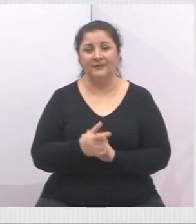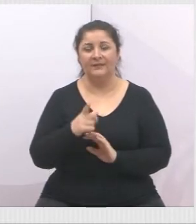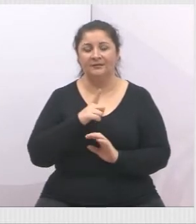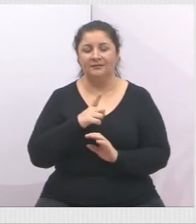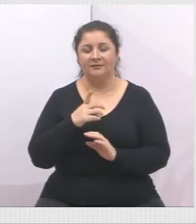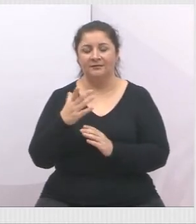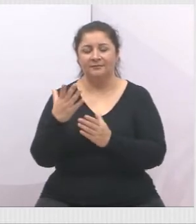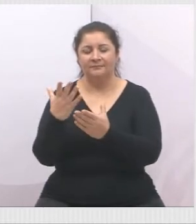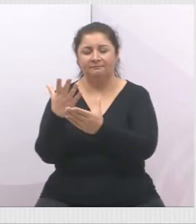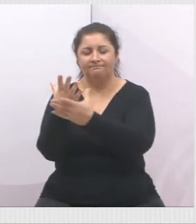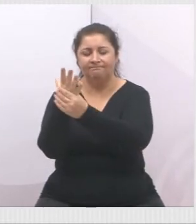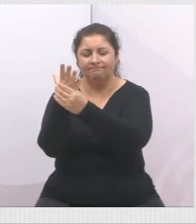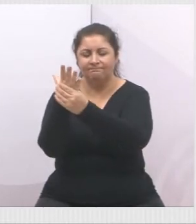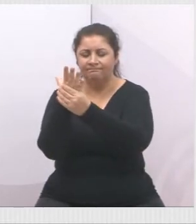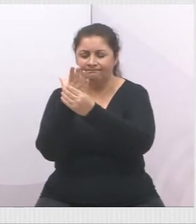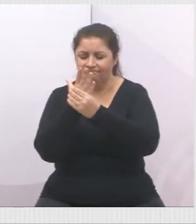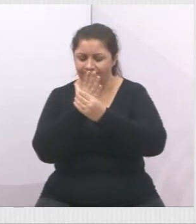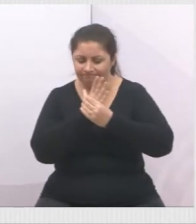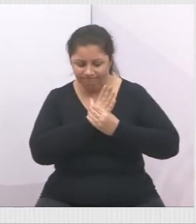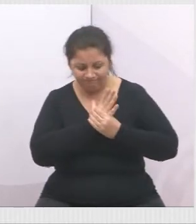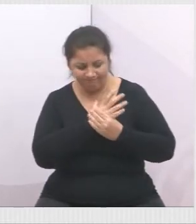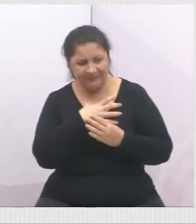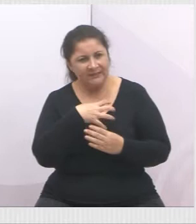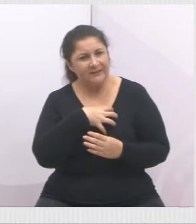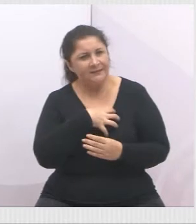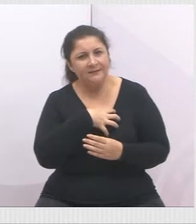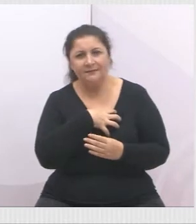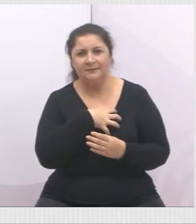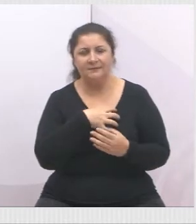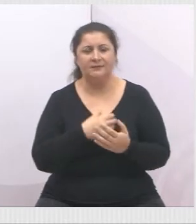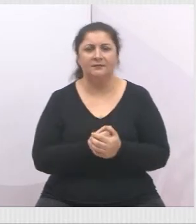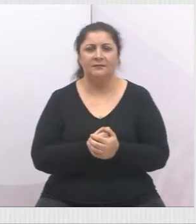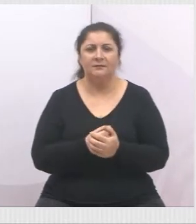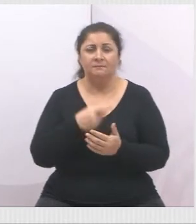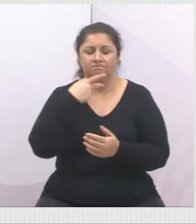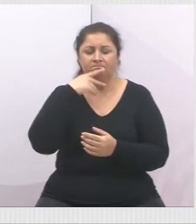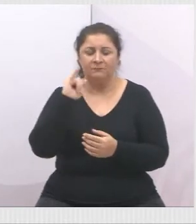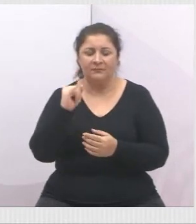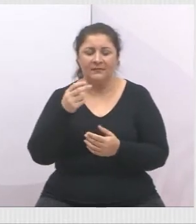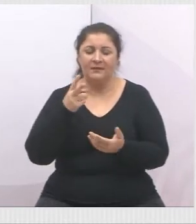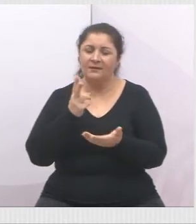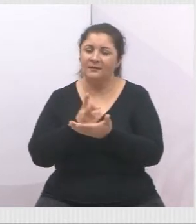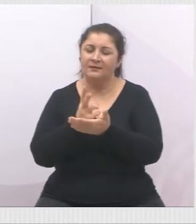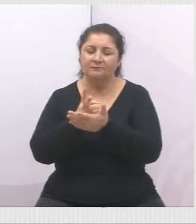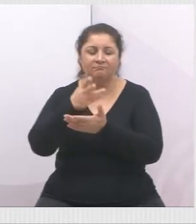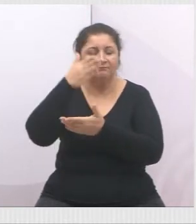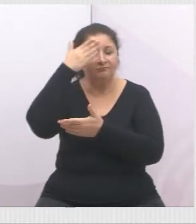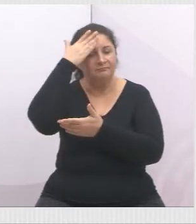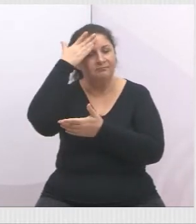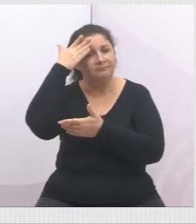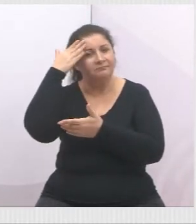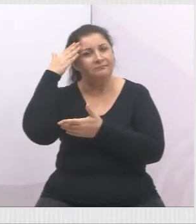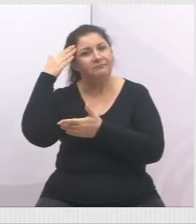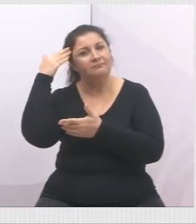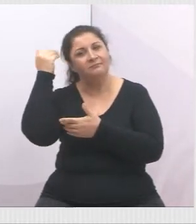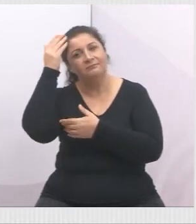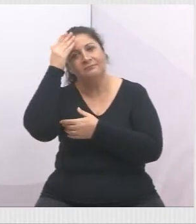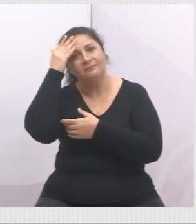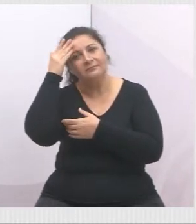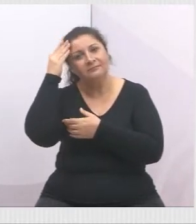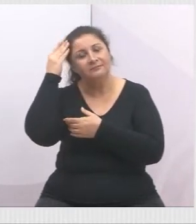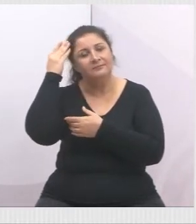dele muito presentes. Ele costumava acariciar minha cabeça,